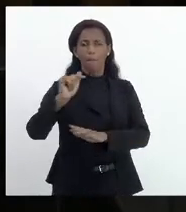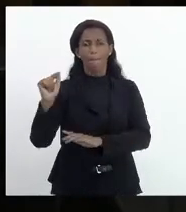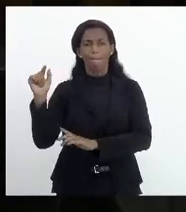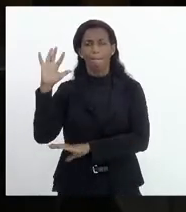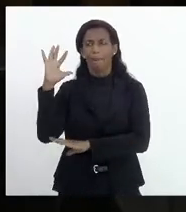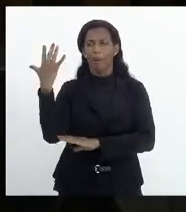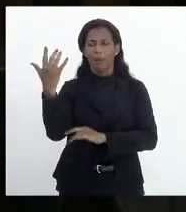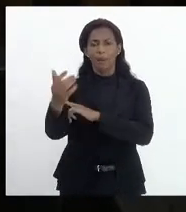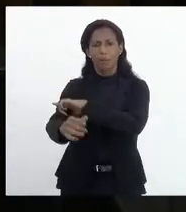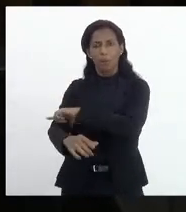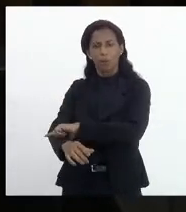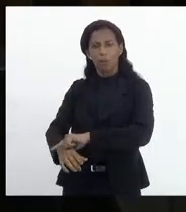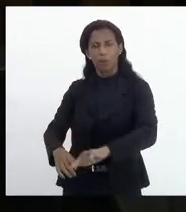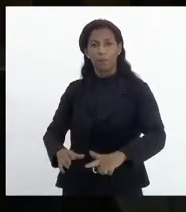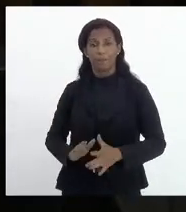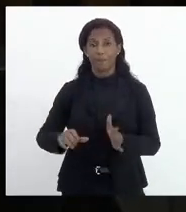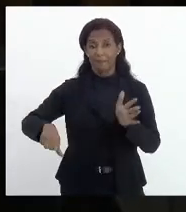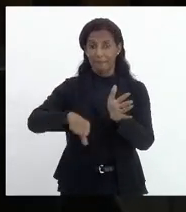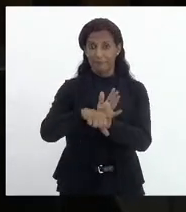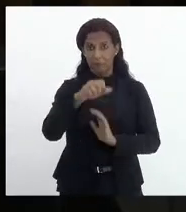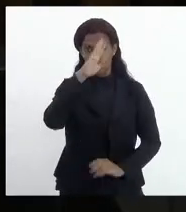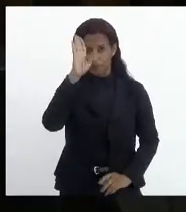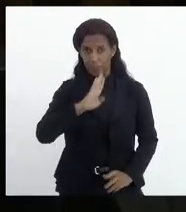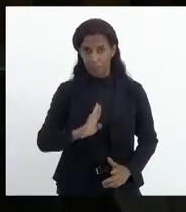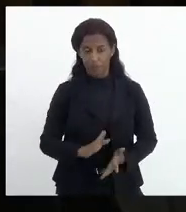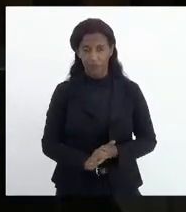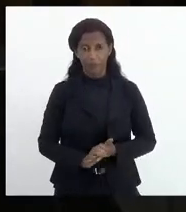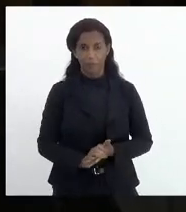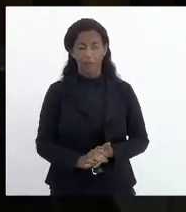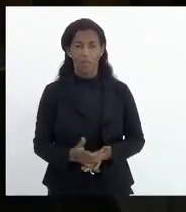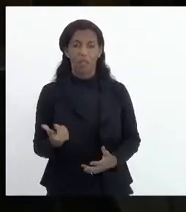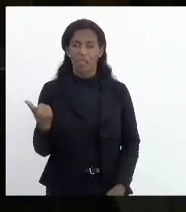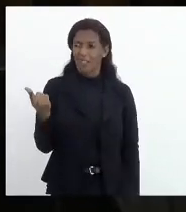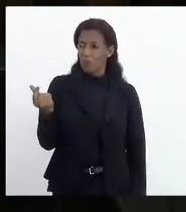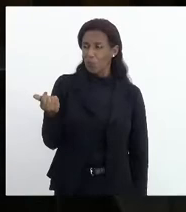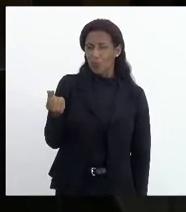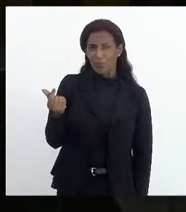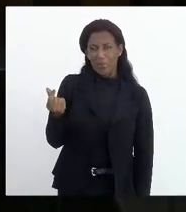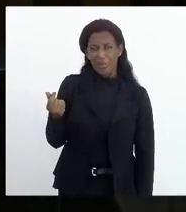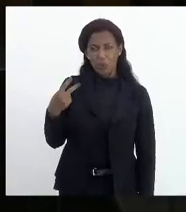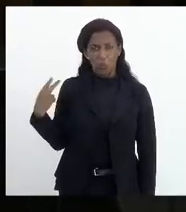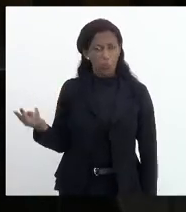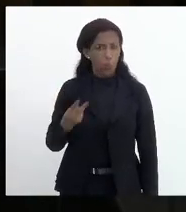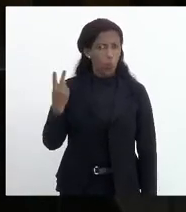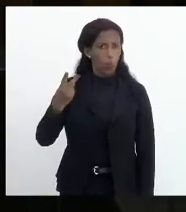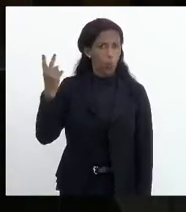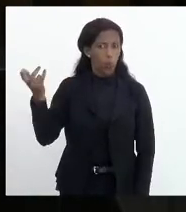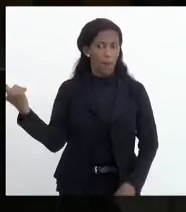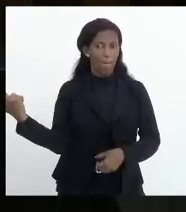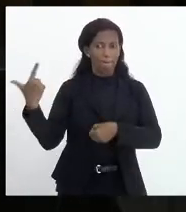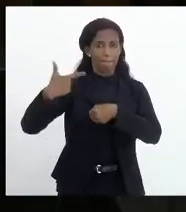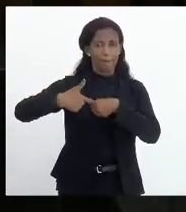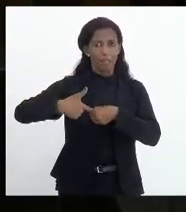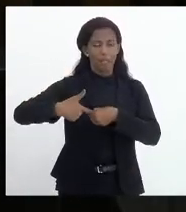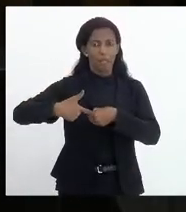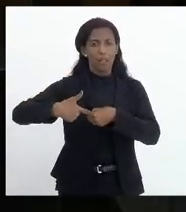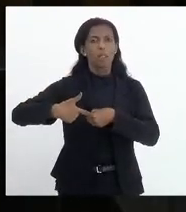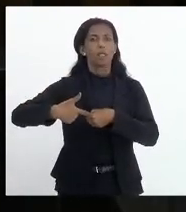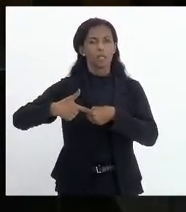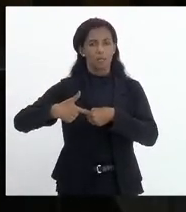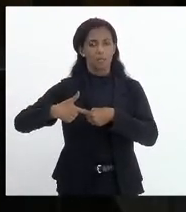e a crise do Brasil senhora Presidente tá no preço exorbitante do combustível